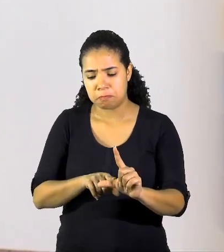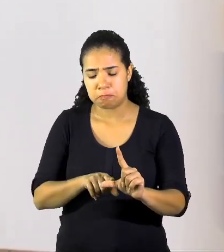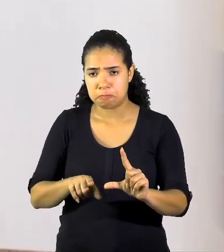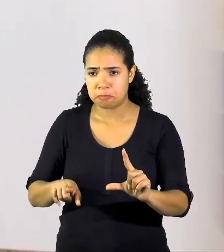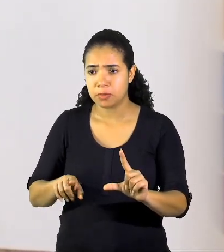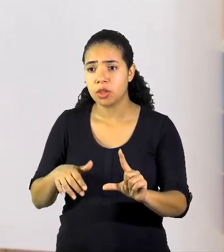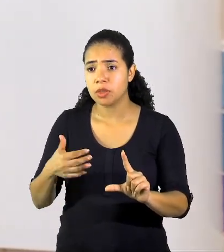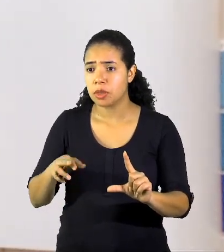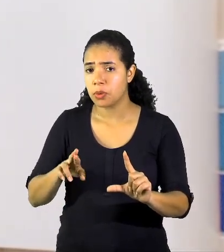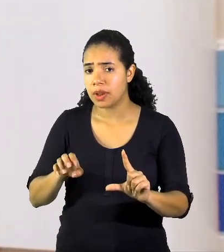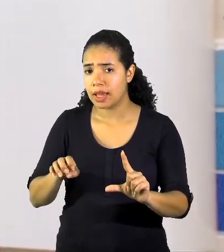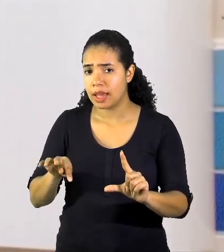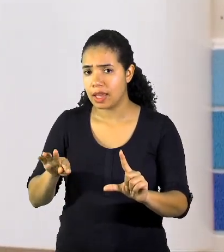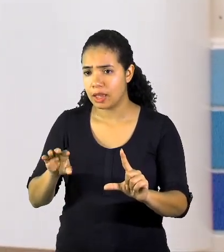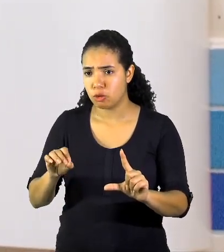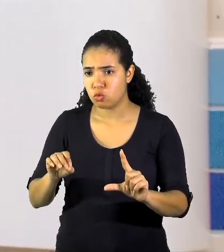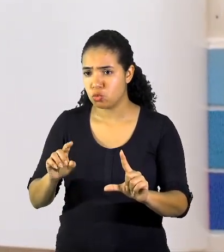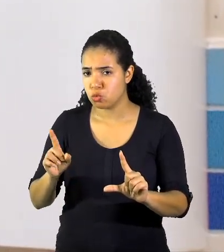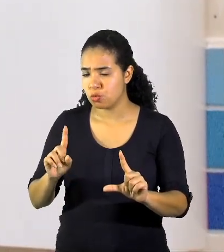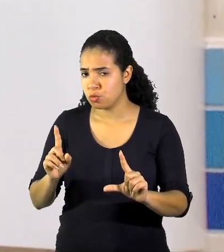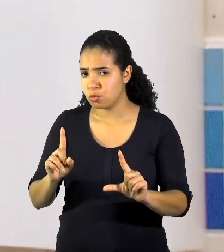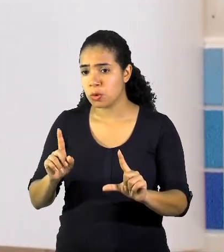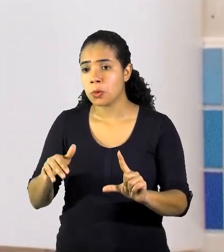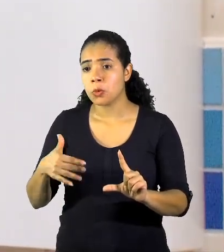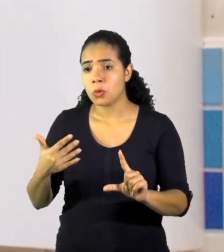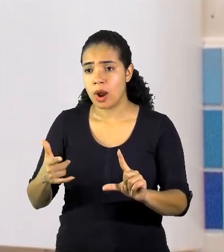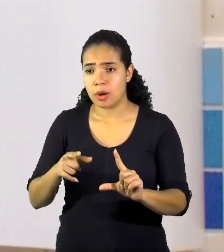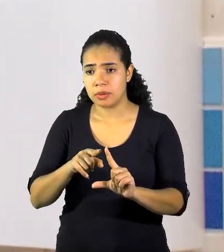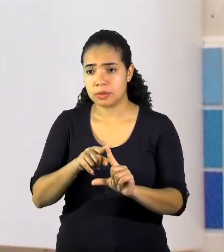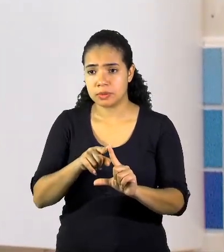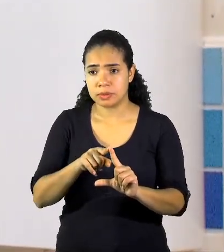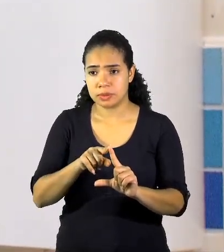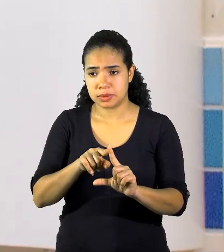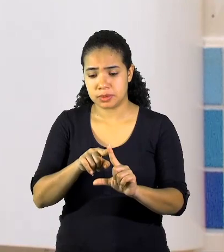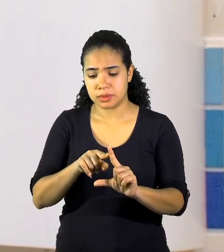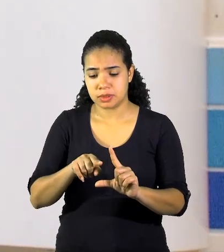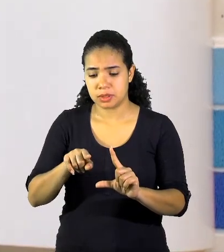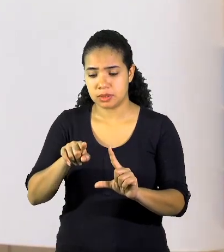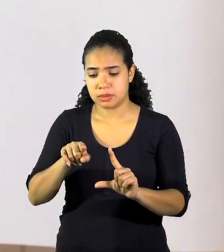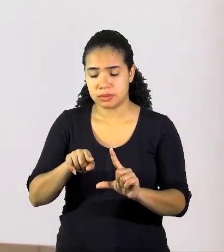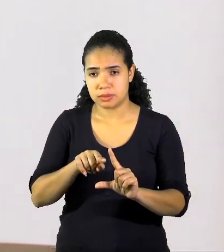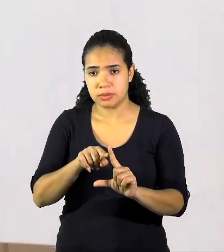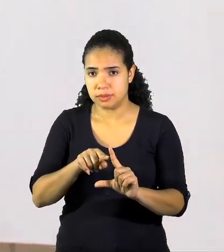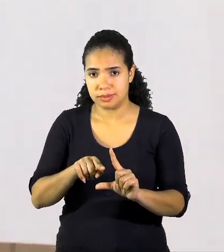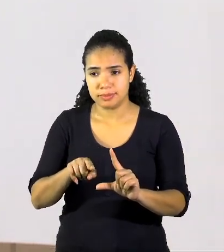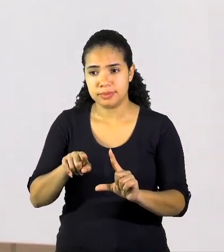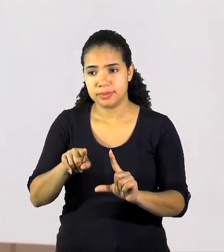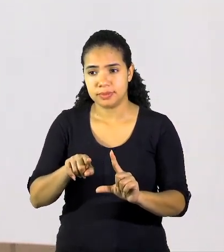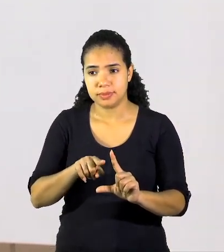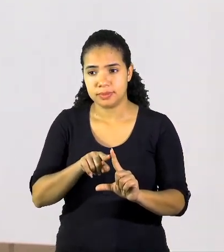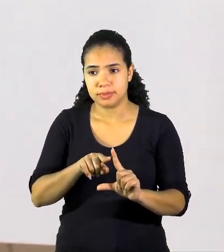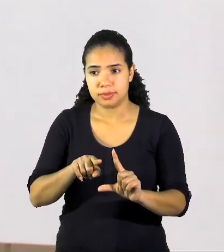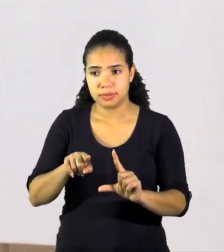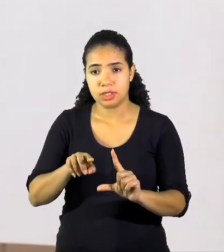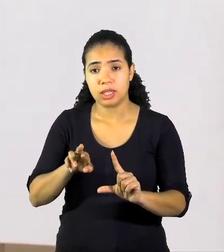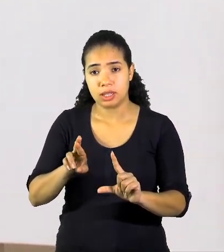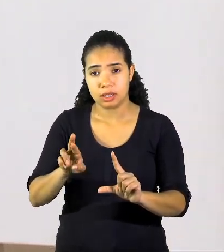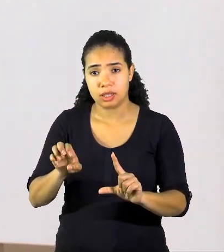Qual ângulo que vai ser reto? É esse ângulo aqui. Ó, percebam,